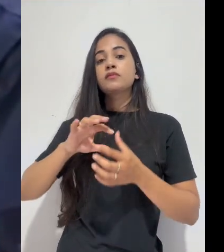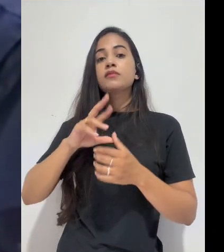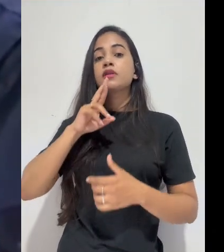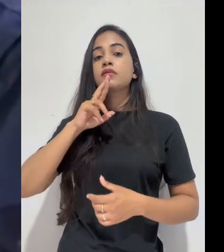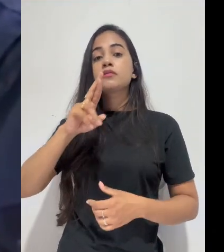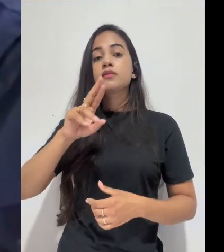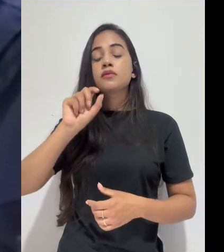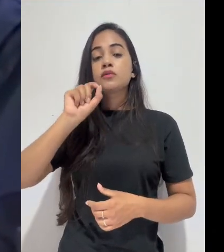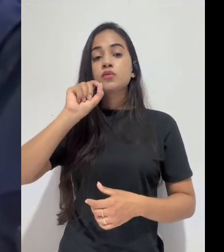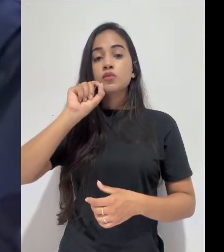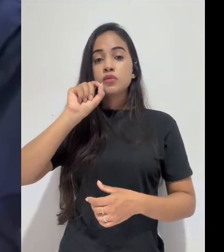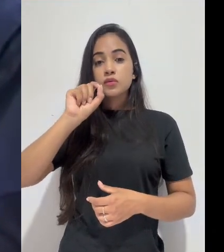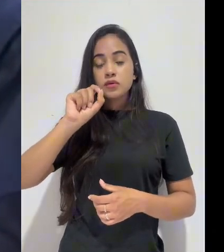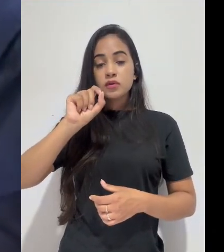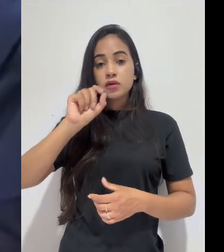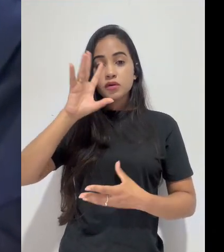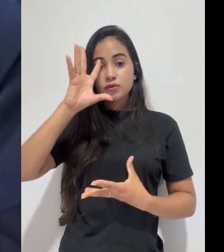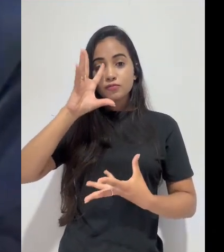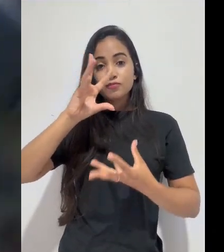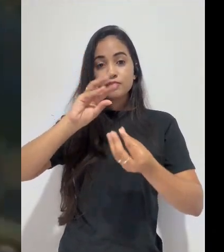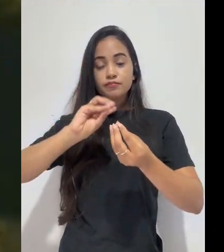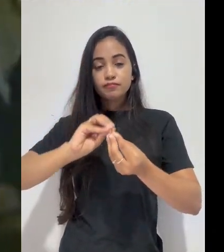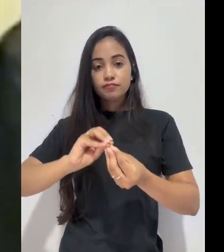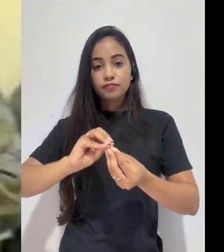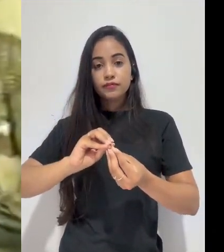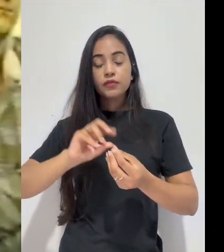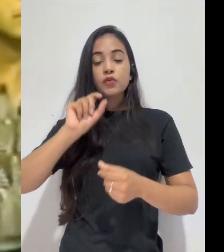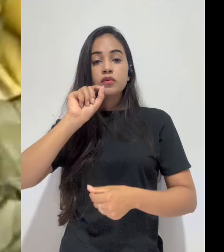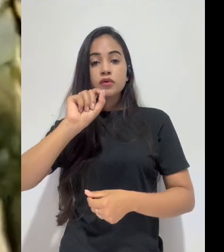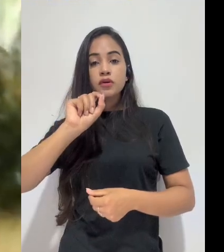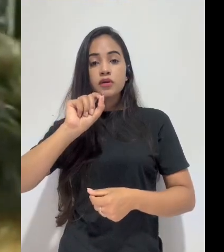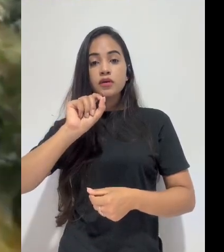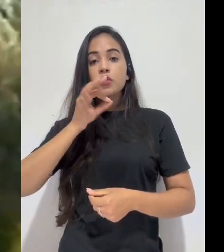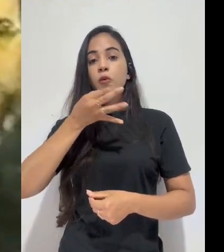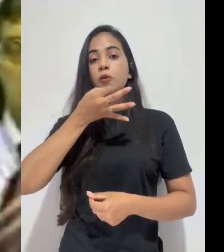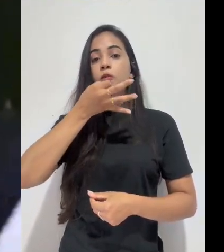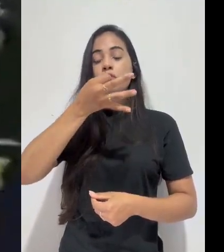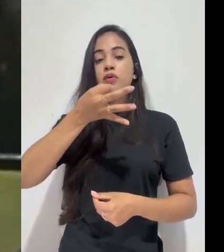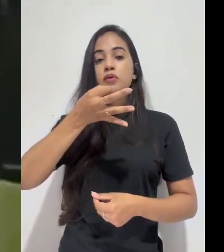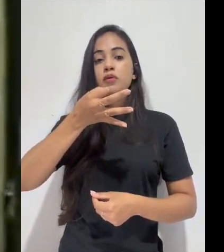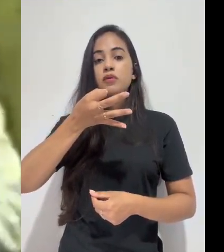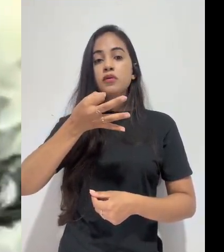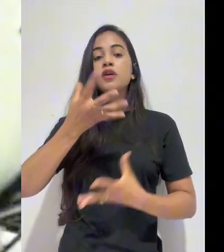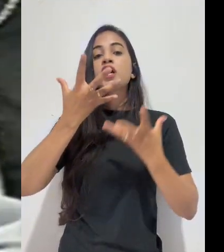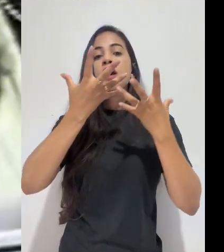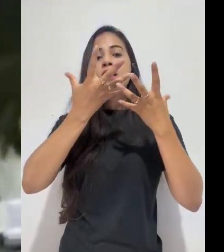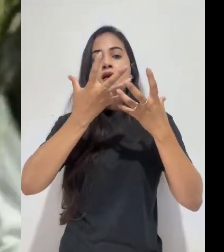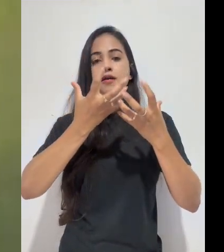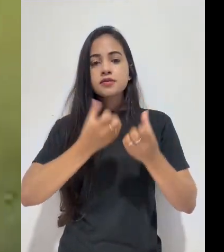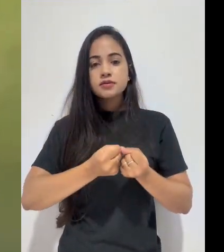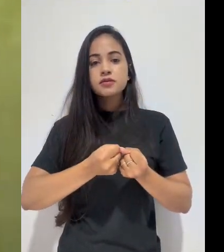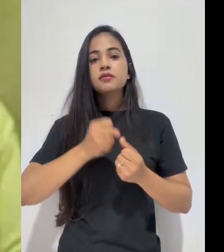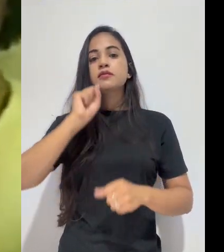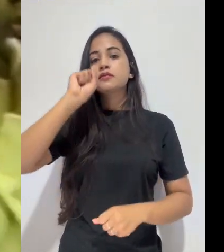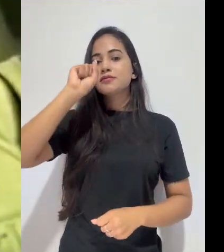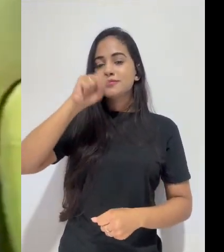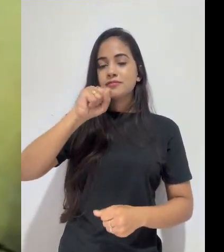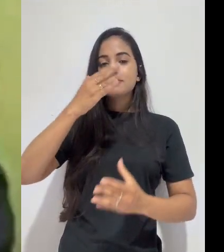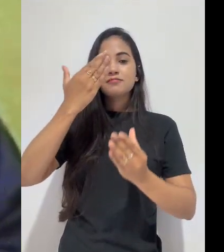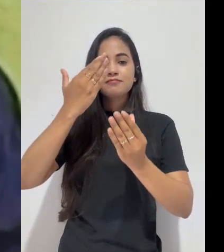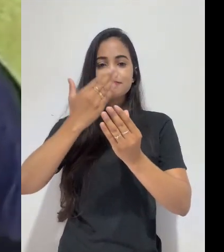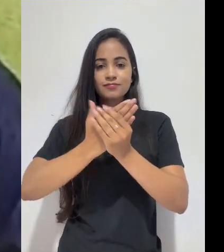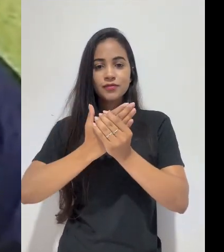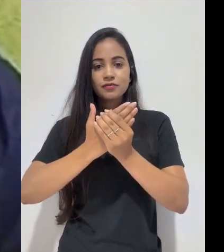se pronunciar, reiterando o seu parecer, no sentido de opinar pelo improvimento do